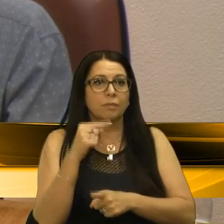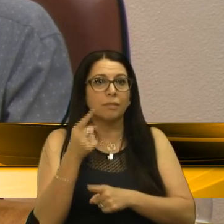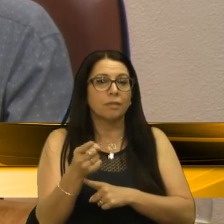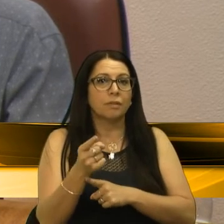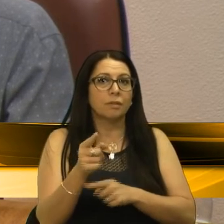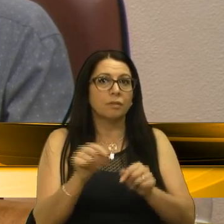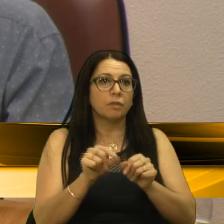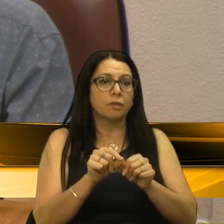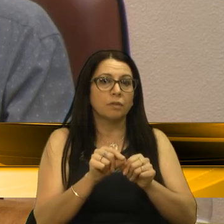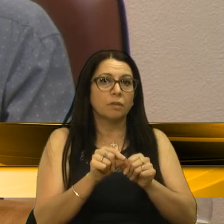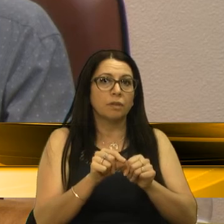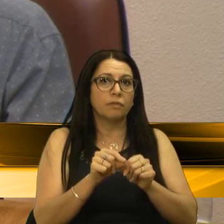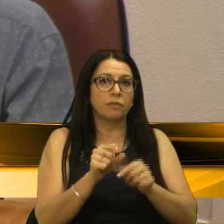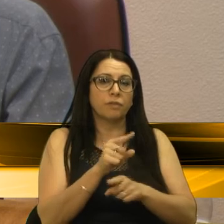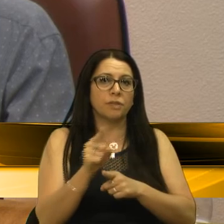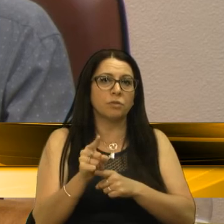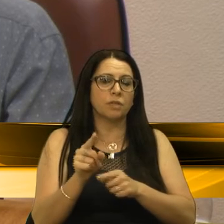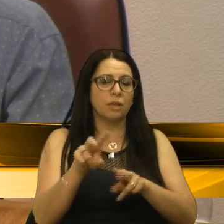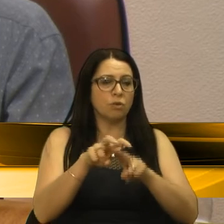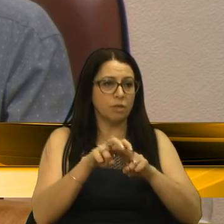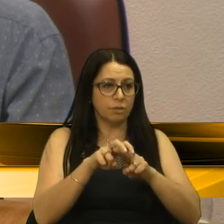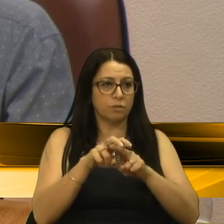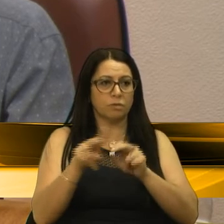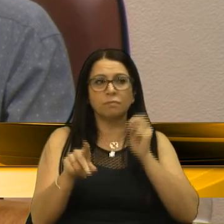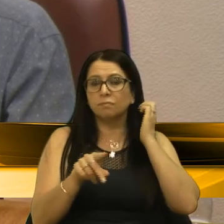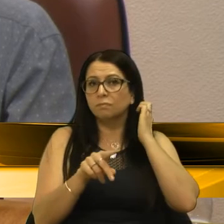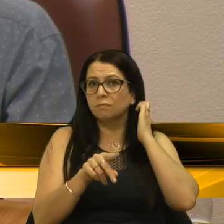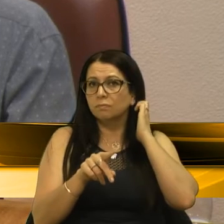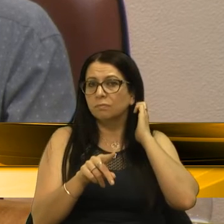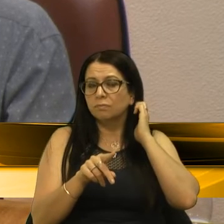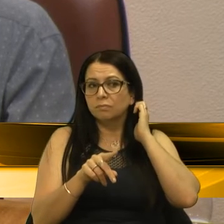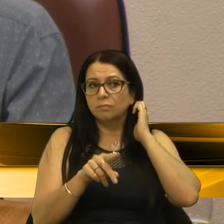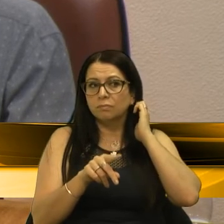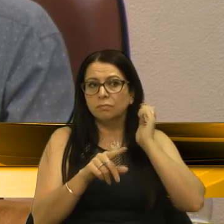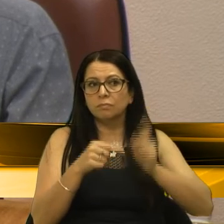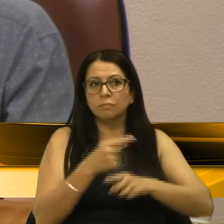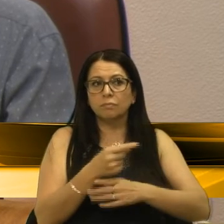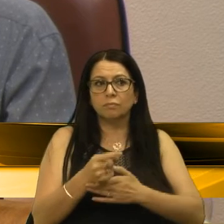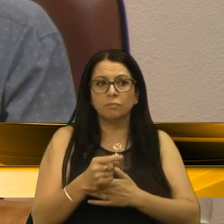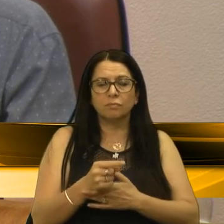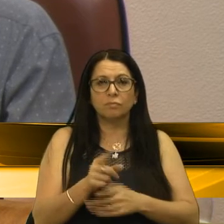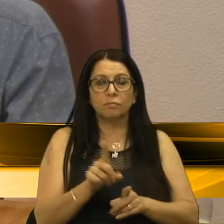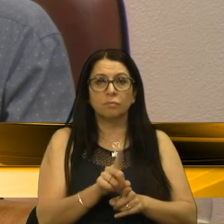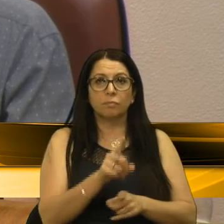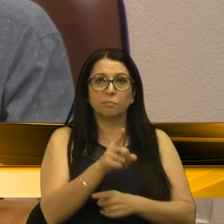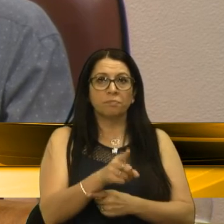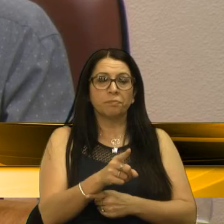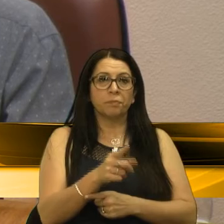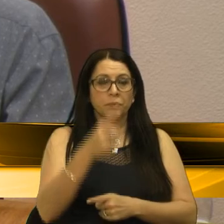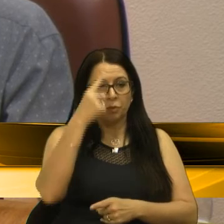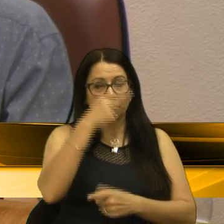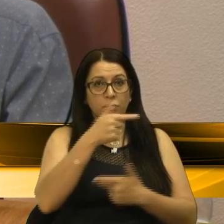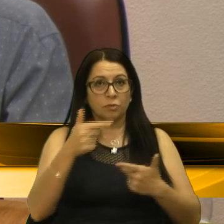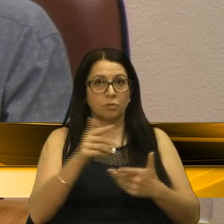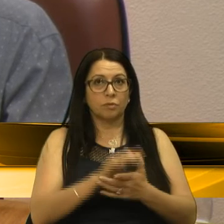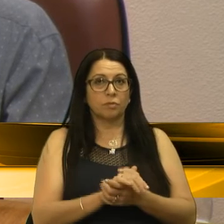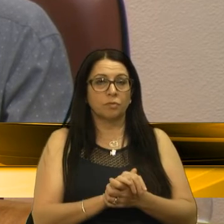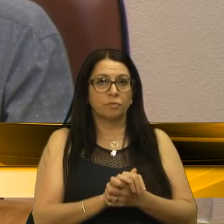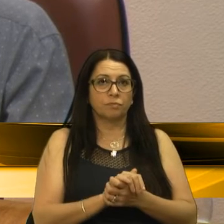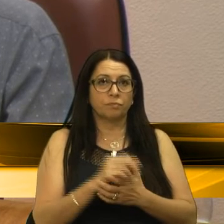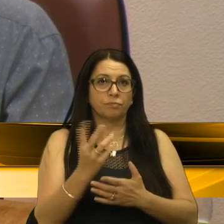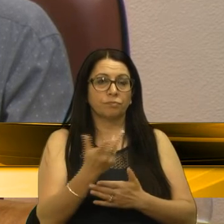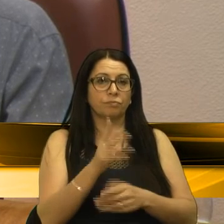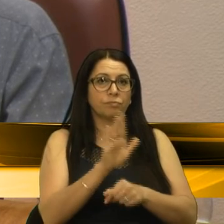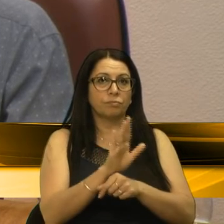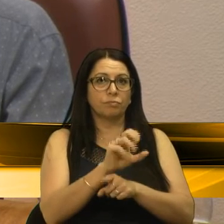decorre do fato de se tratar de causa em que a União é interessada, na condição de autoras, réis,